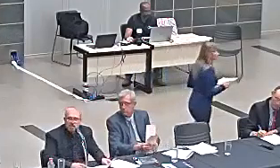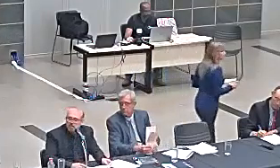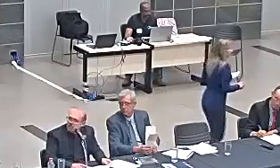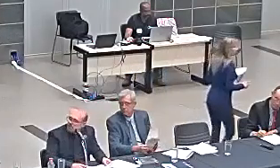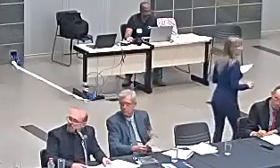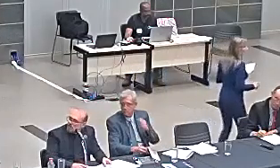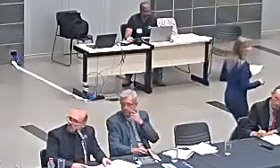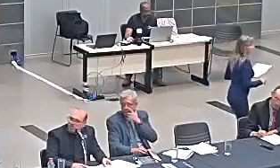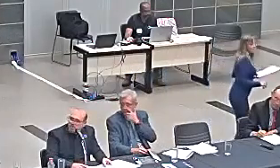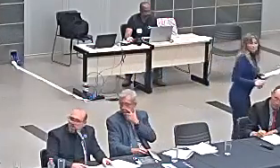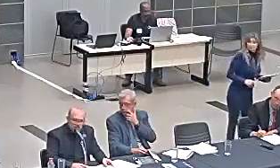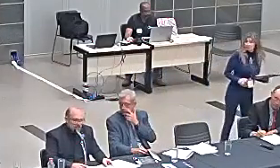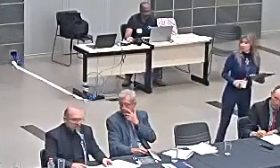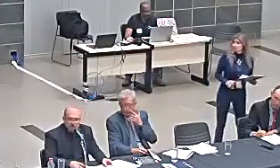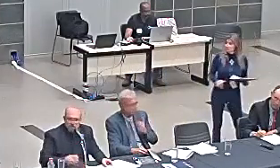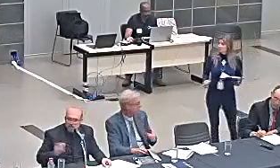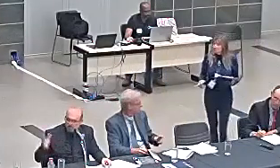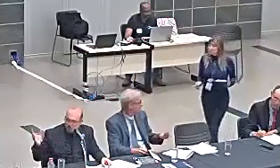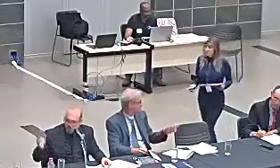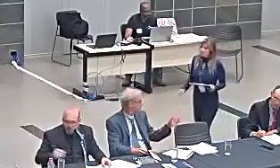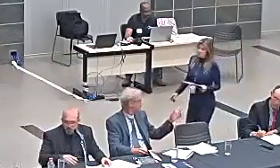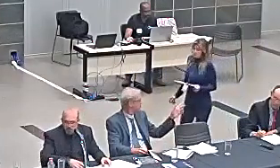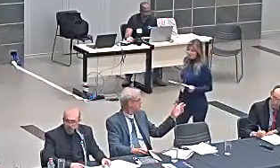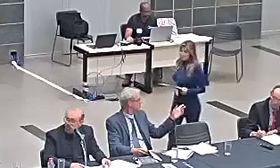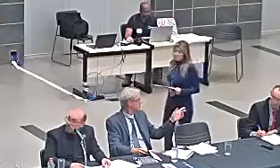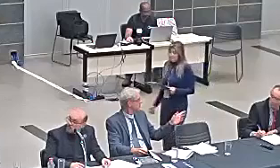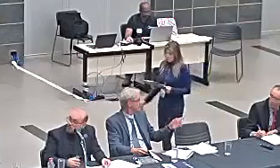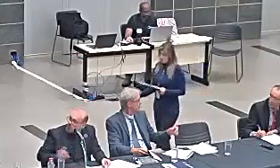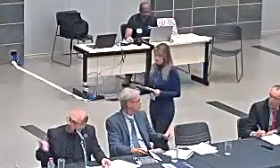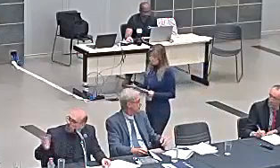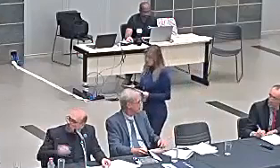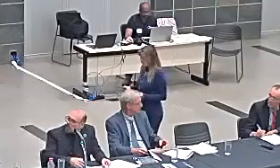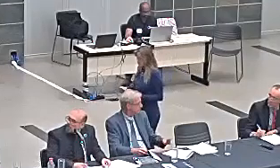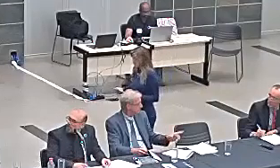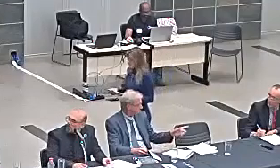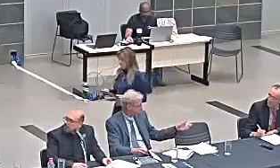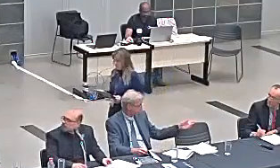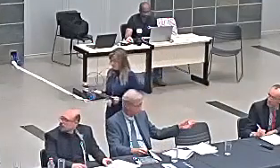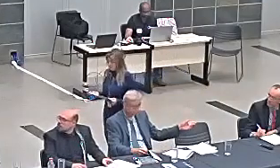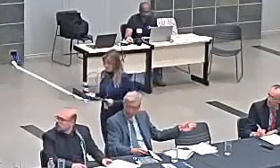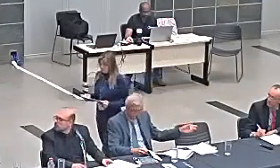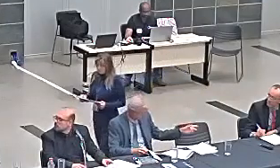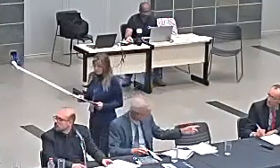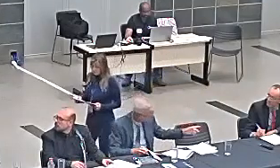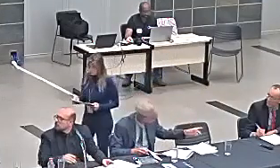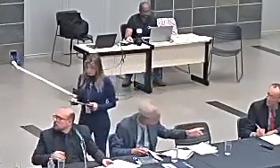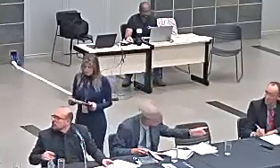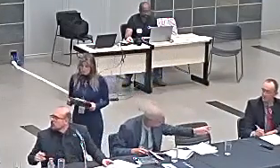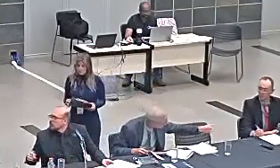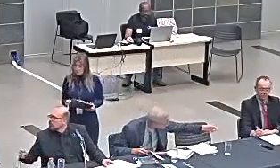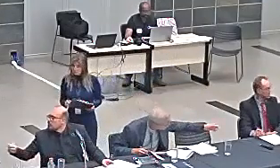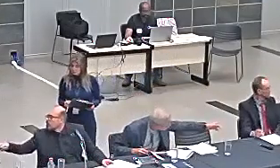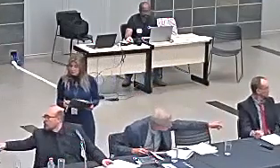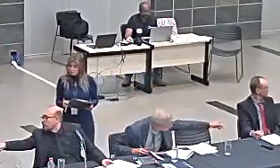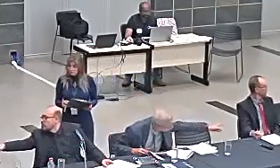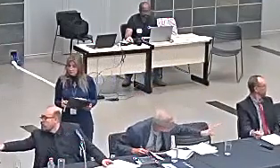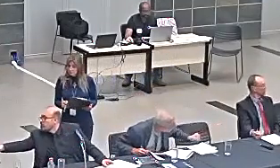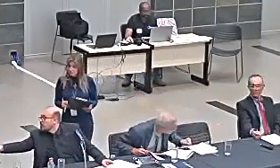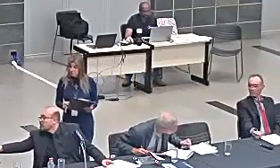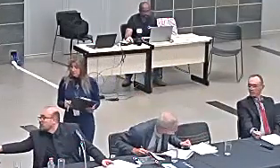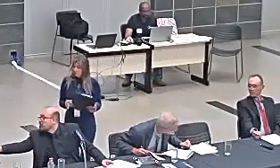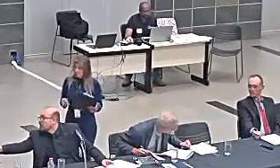palavra para suas considerações finais oon tinha ido então com a palavra Boa noite